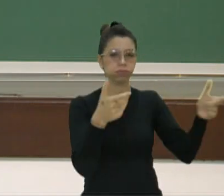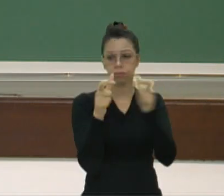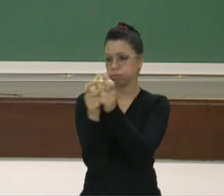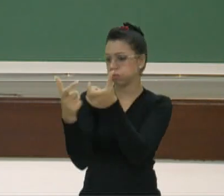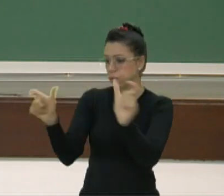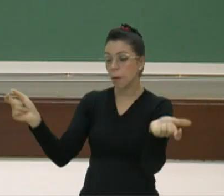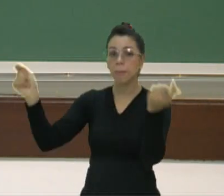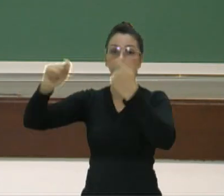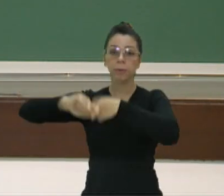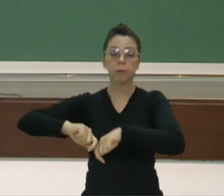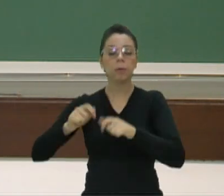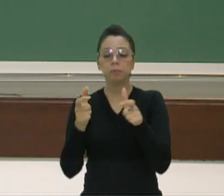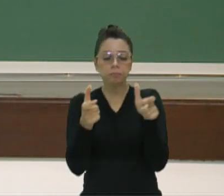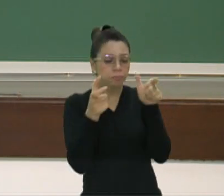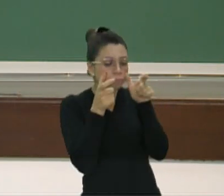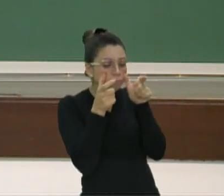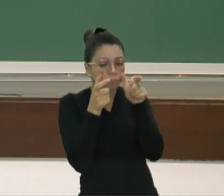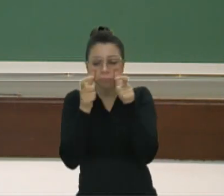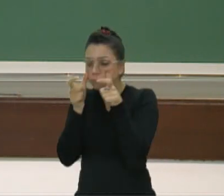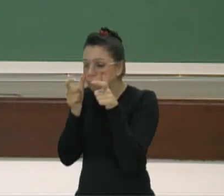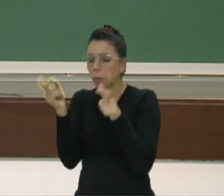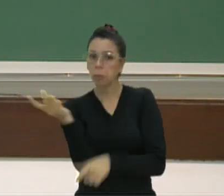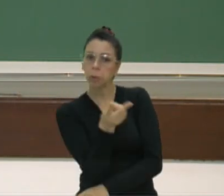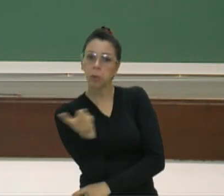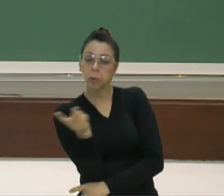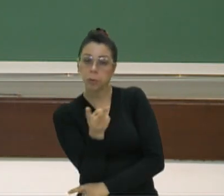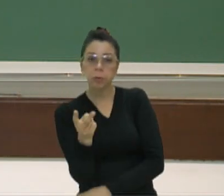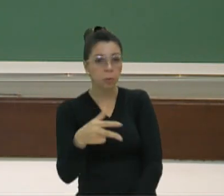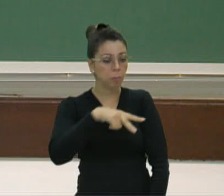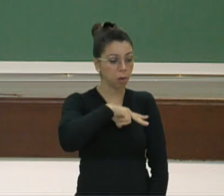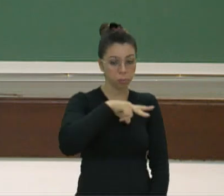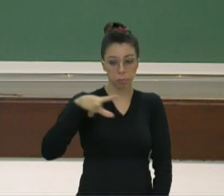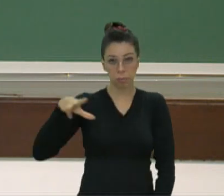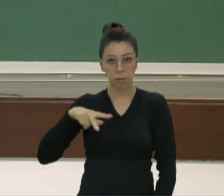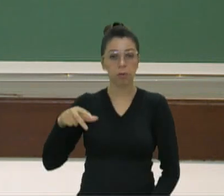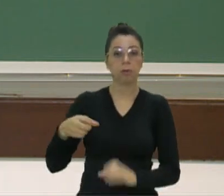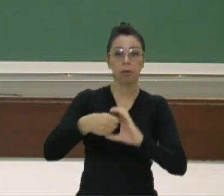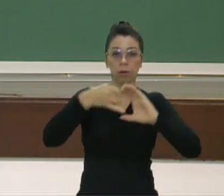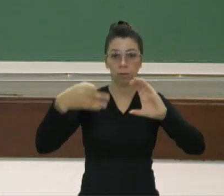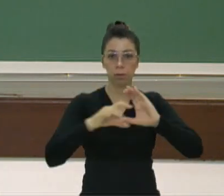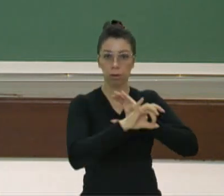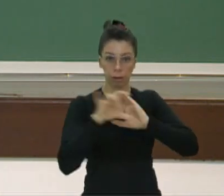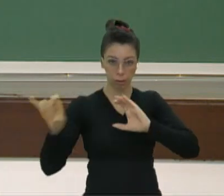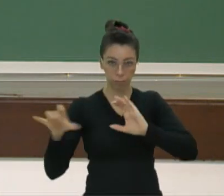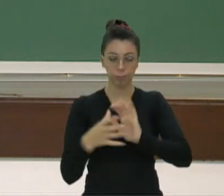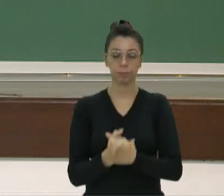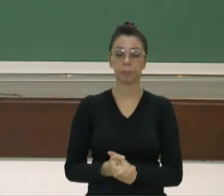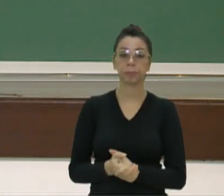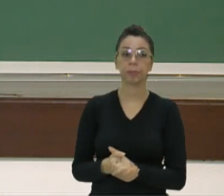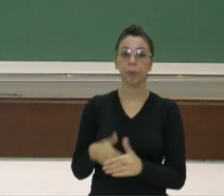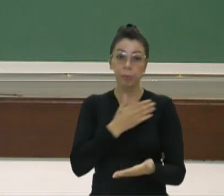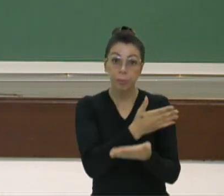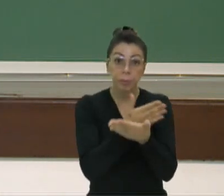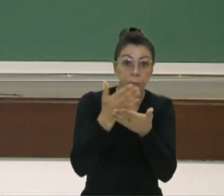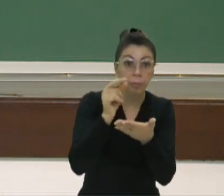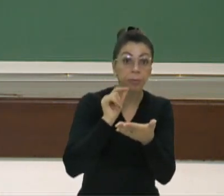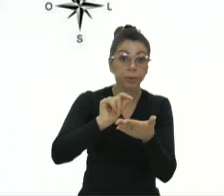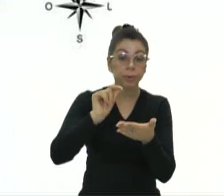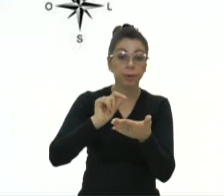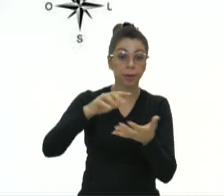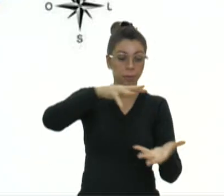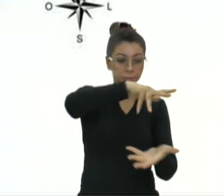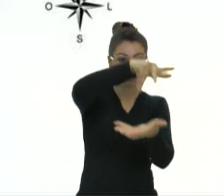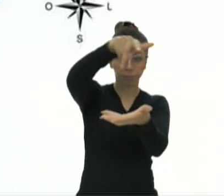necessidade grande de observar mais individualmente algumas características. Para começar, vamos resgatar o mapa